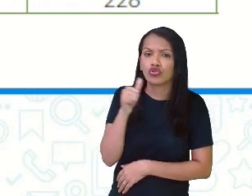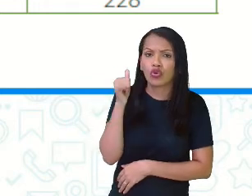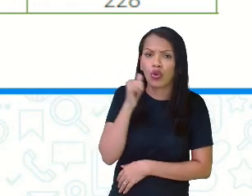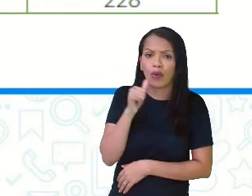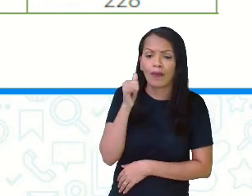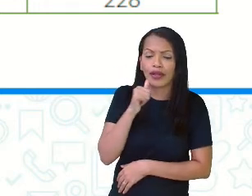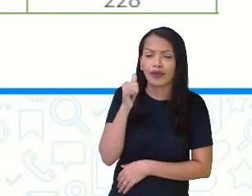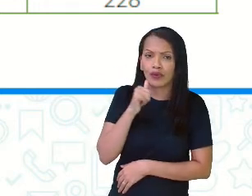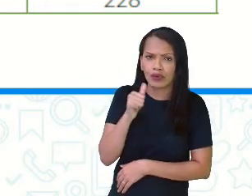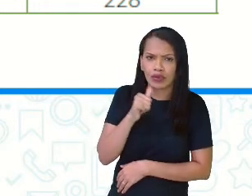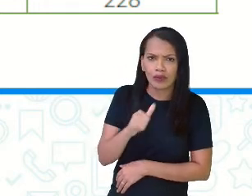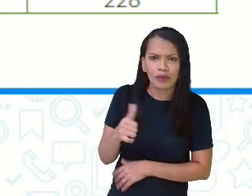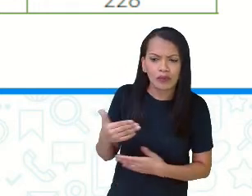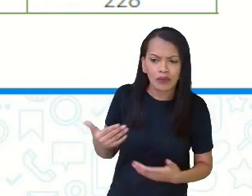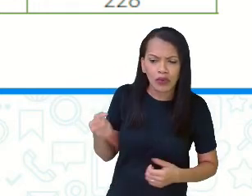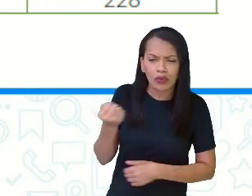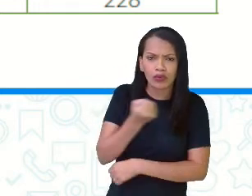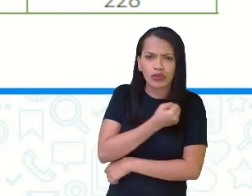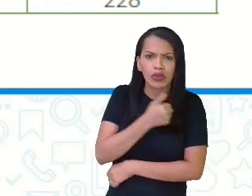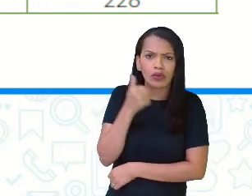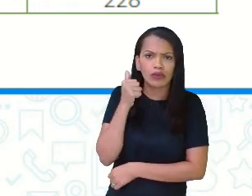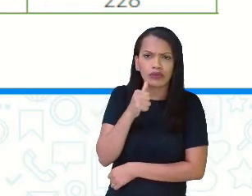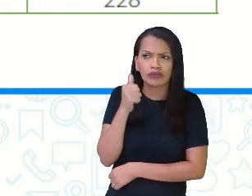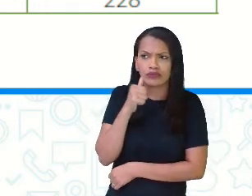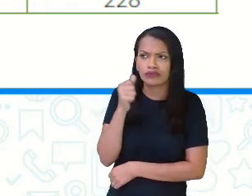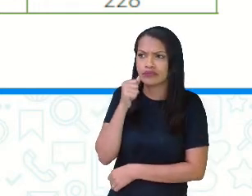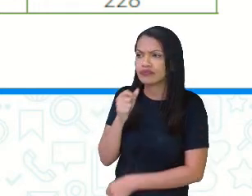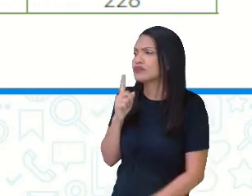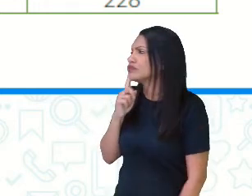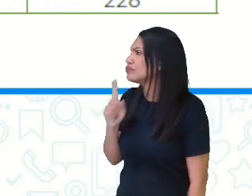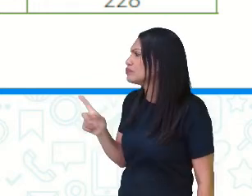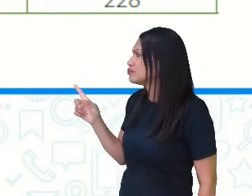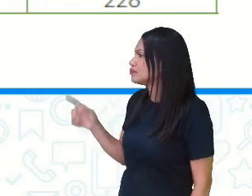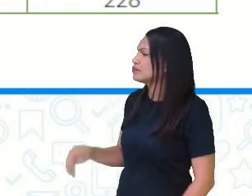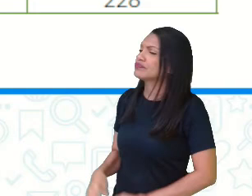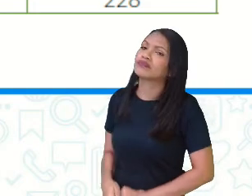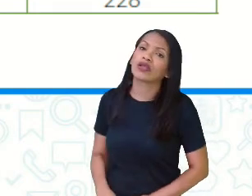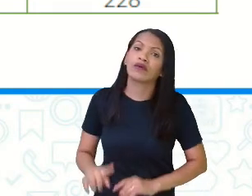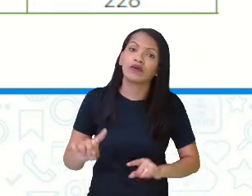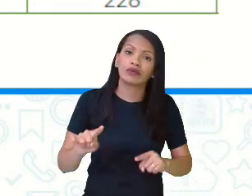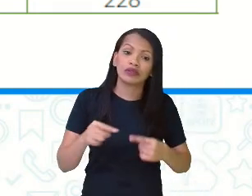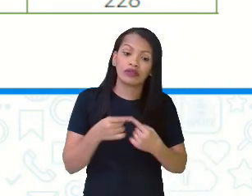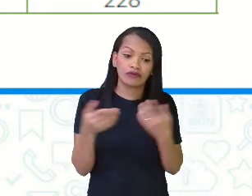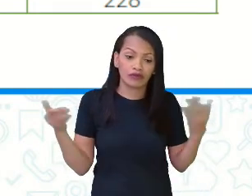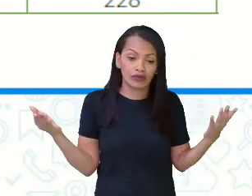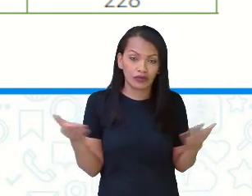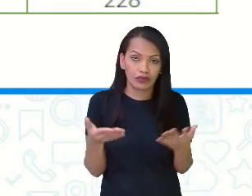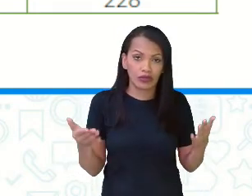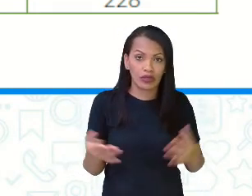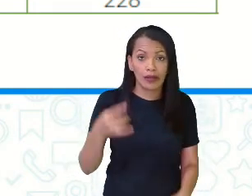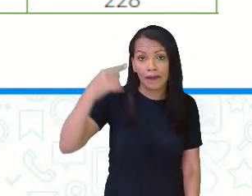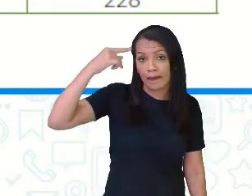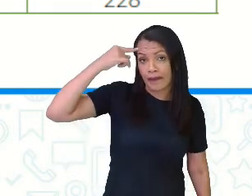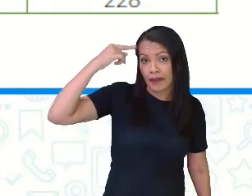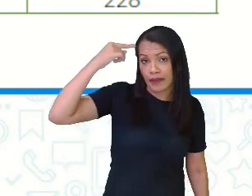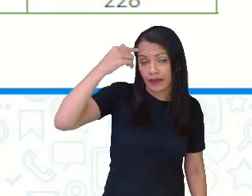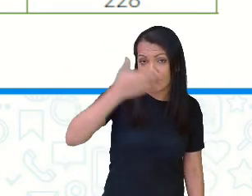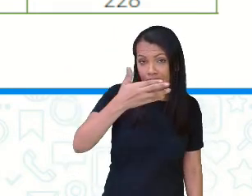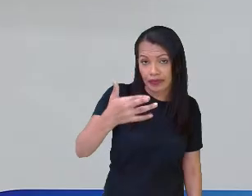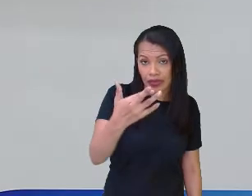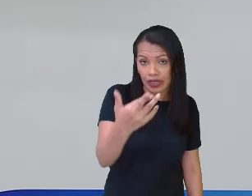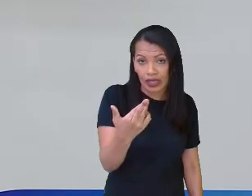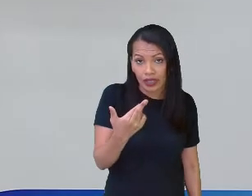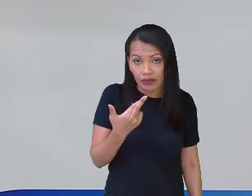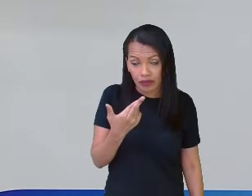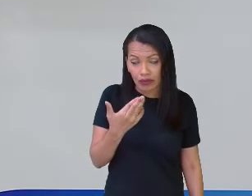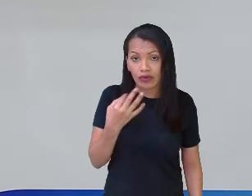número de mulheres. Tabela de dupla entrada. Isso será o nosso desafio de hoje. Pensa aí, responde